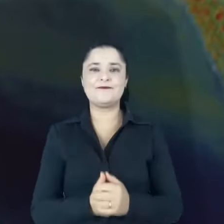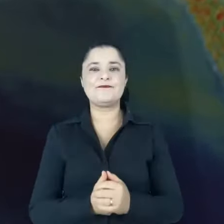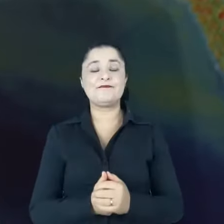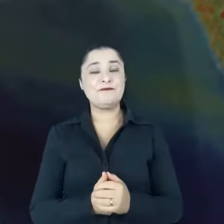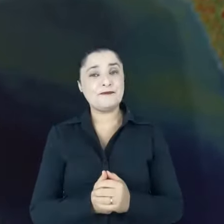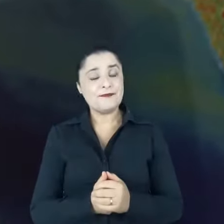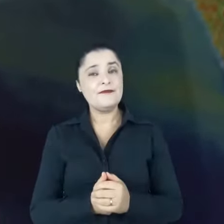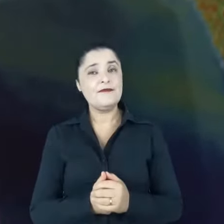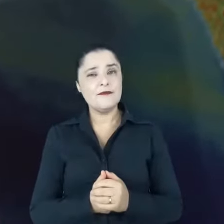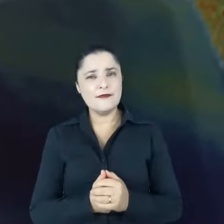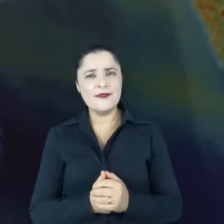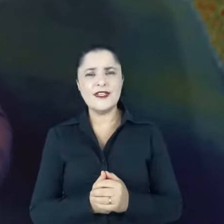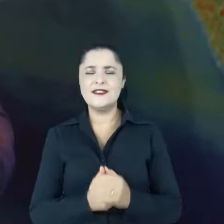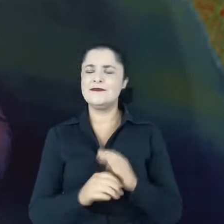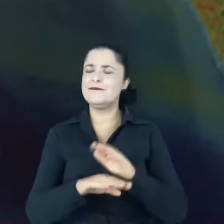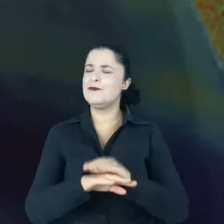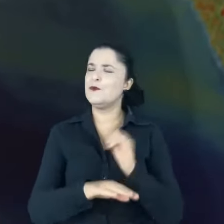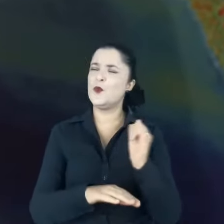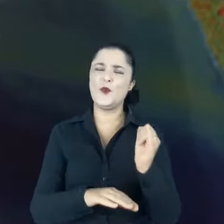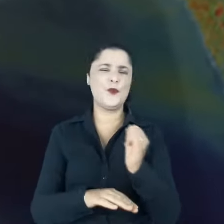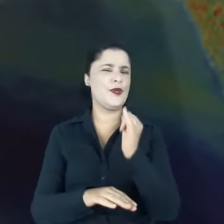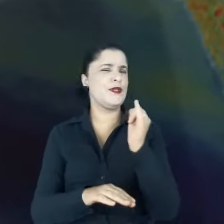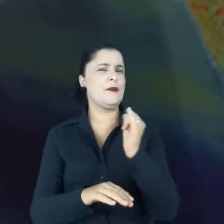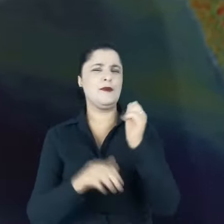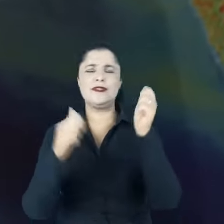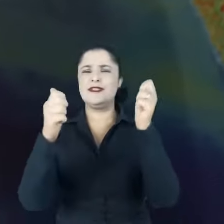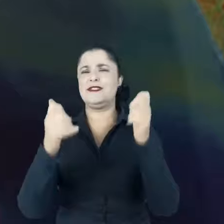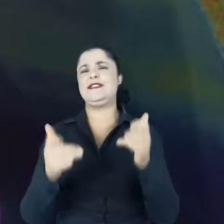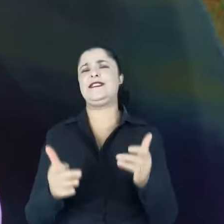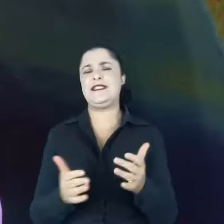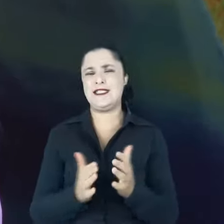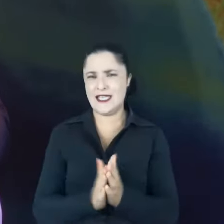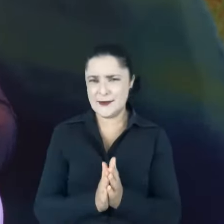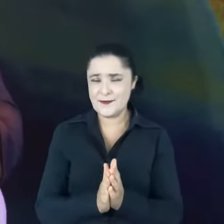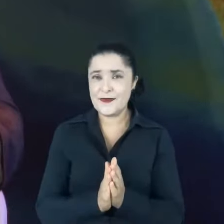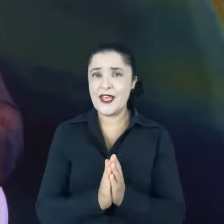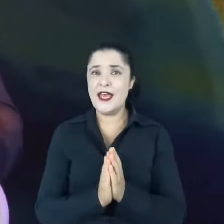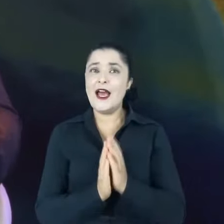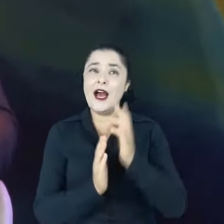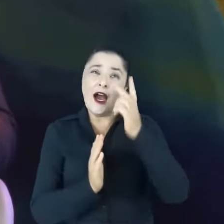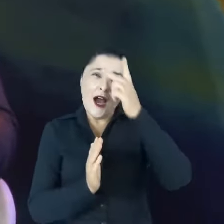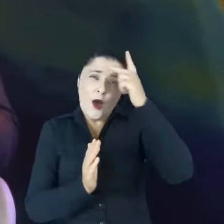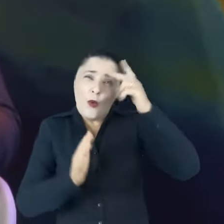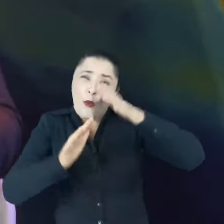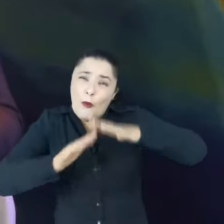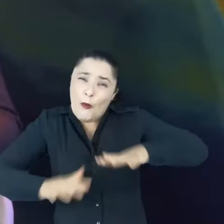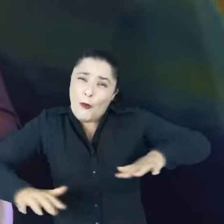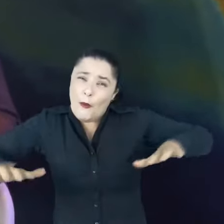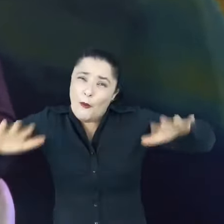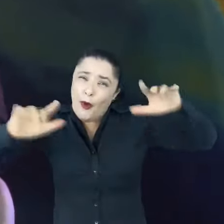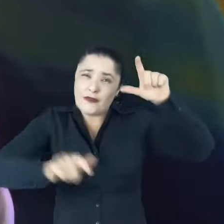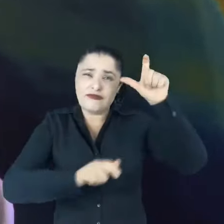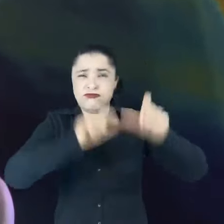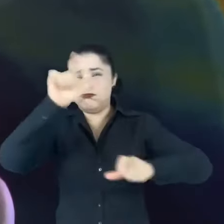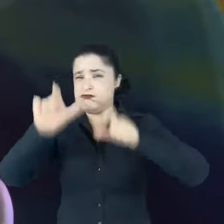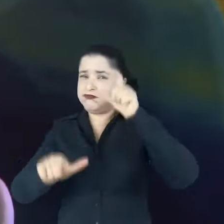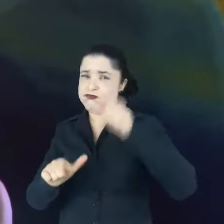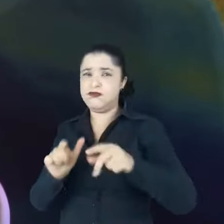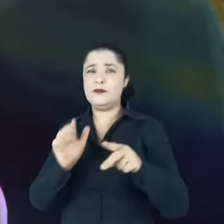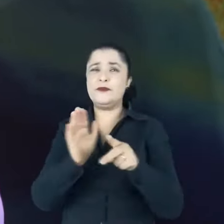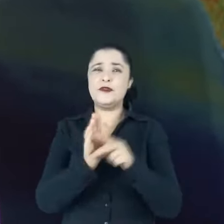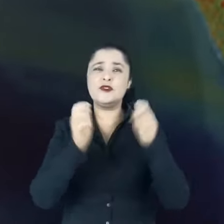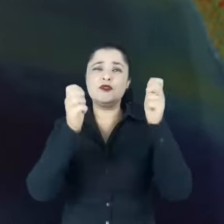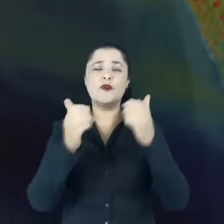muito importante dizer, né? A humanidade, em tempos de discussão de teto no Brasil,